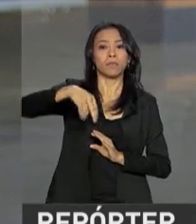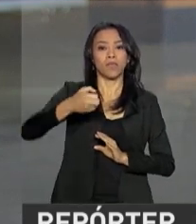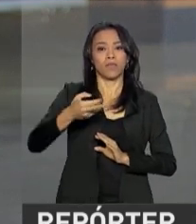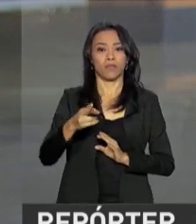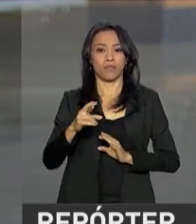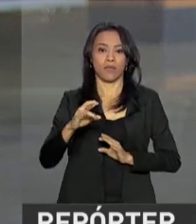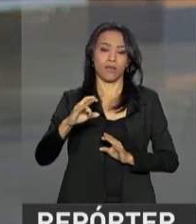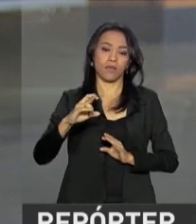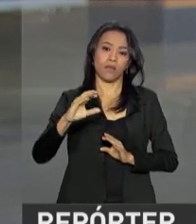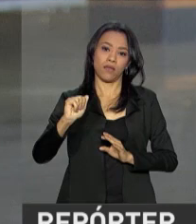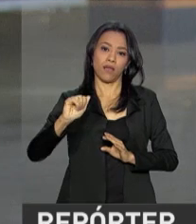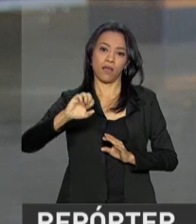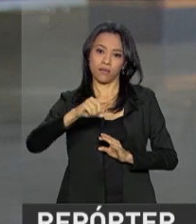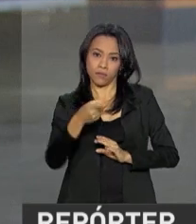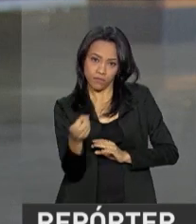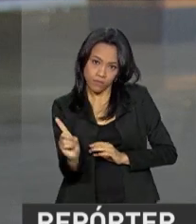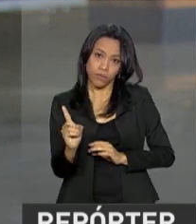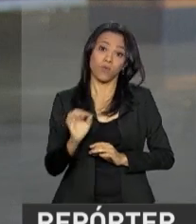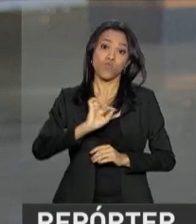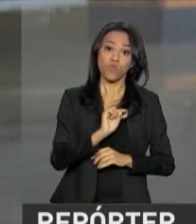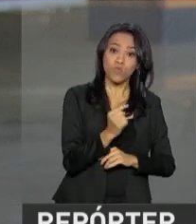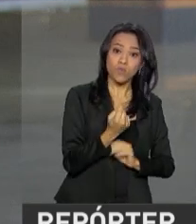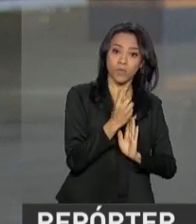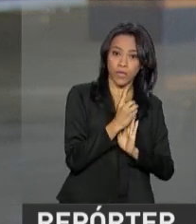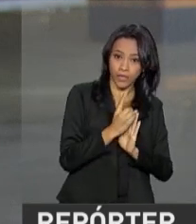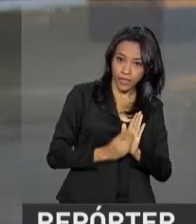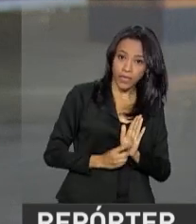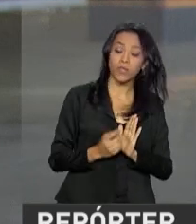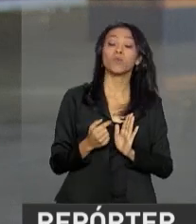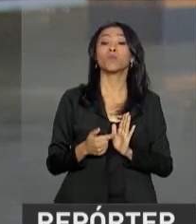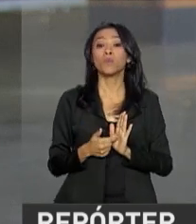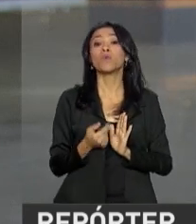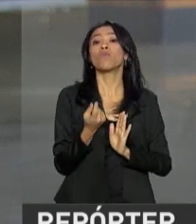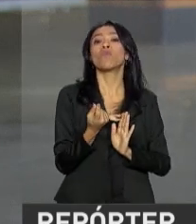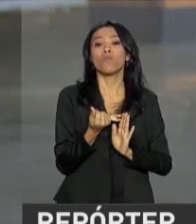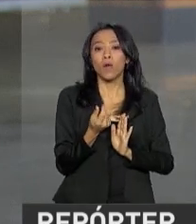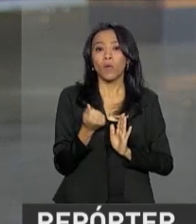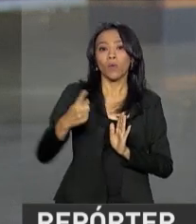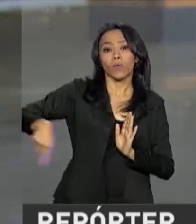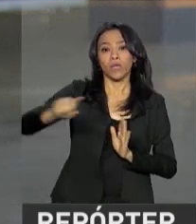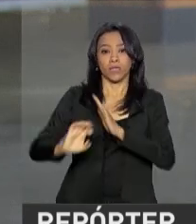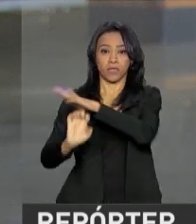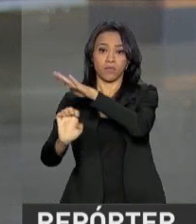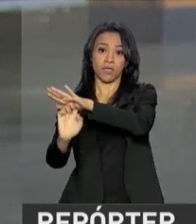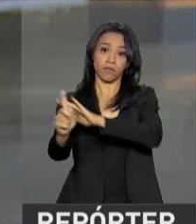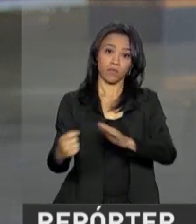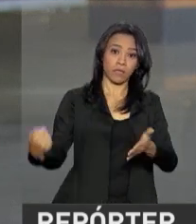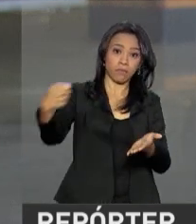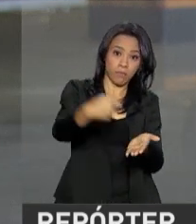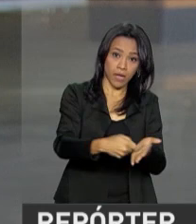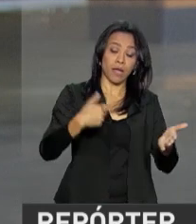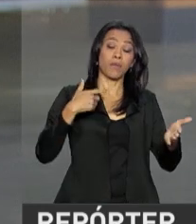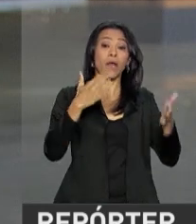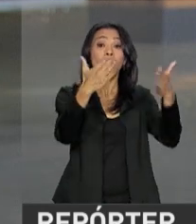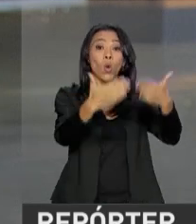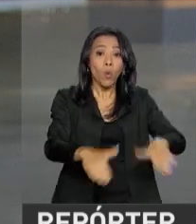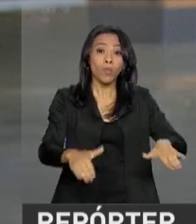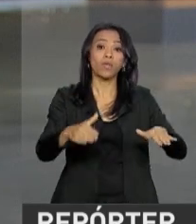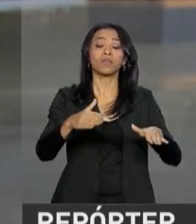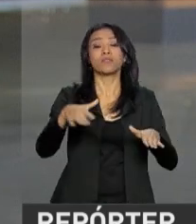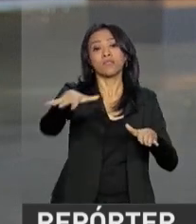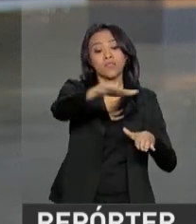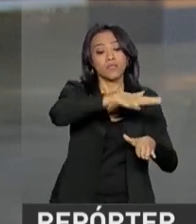recursos minerais um dos decretos regulamentam o valor pago pelas mineradoras para compensar os efeitos da